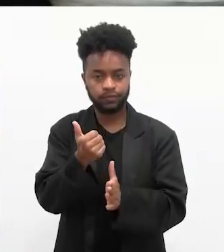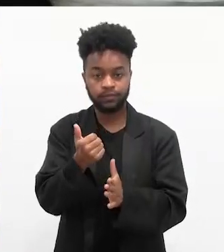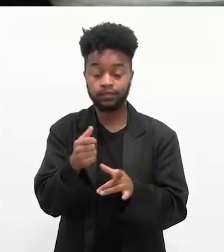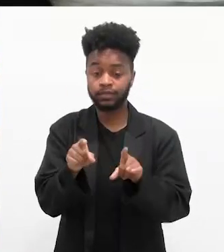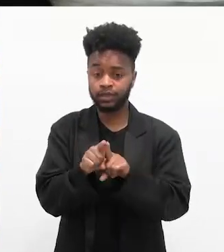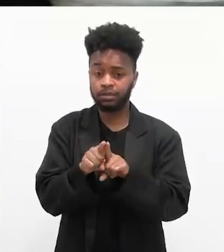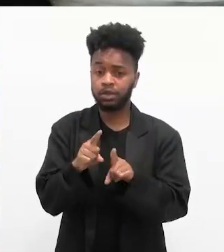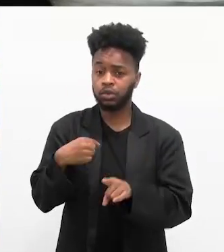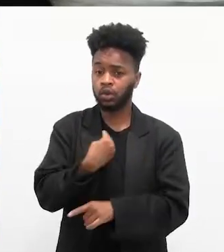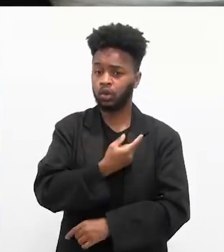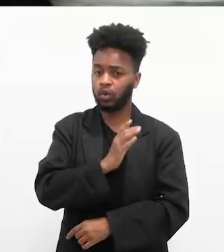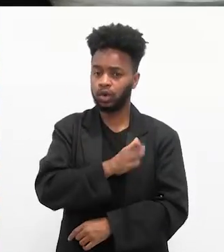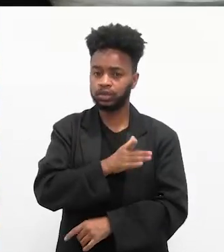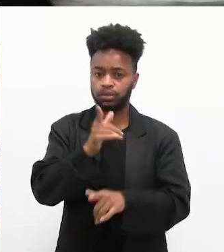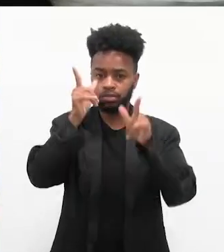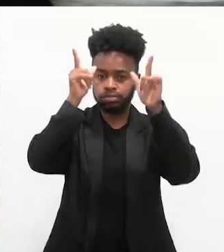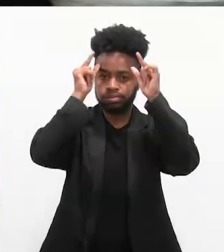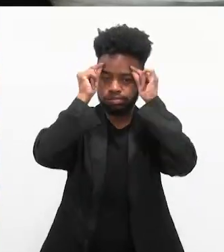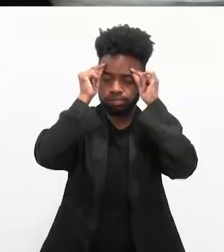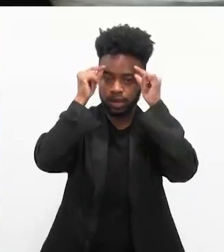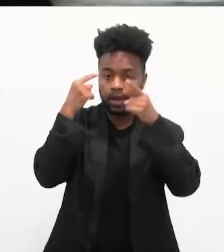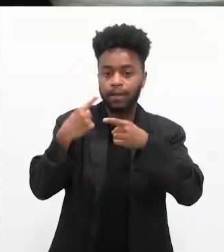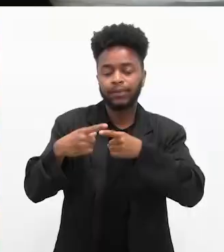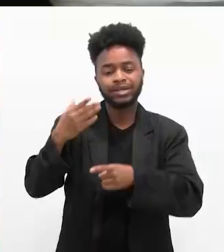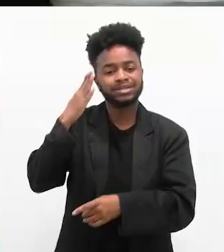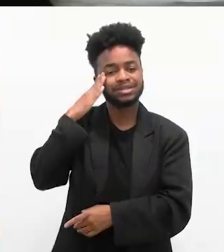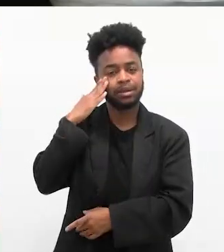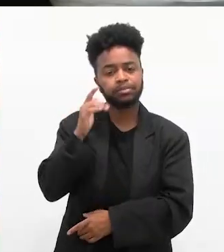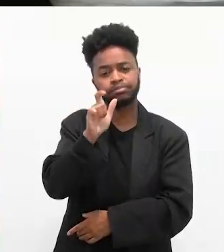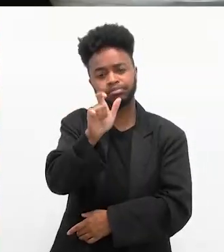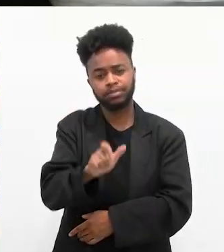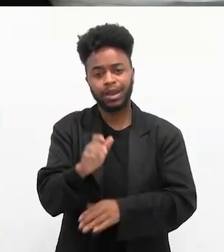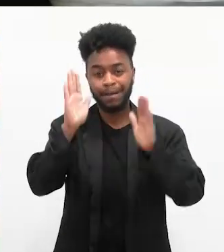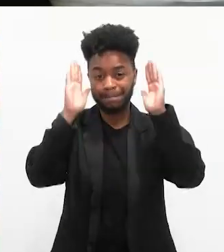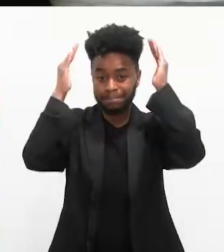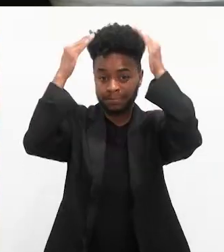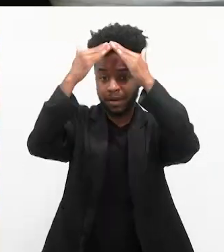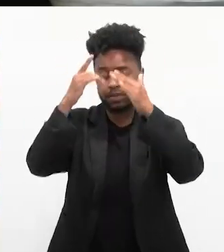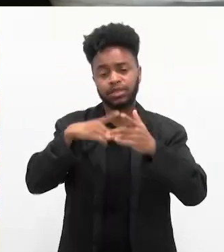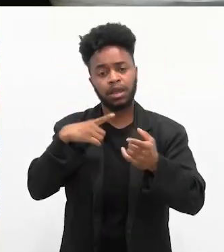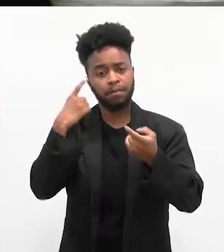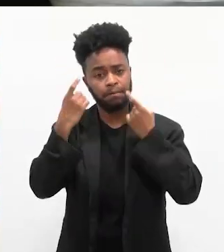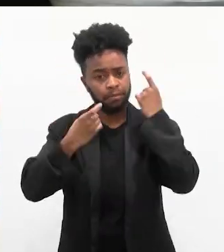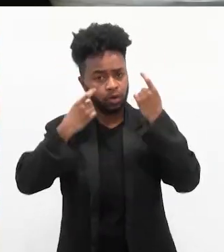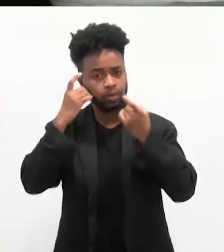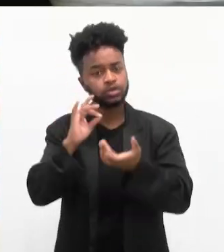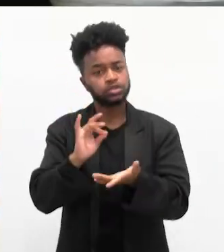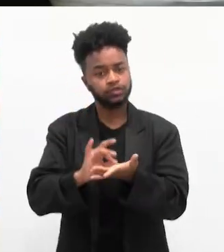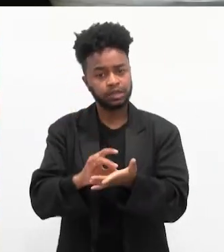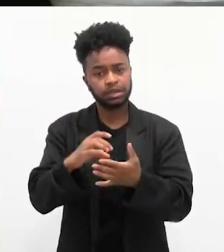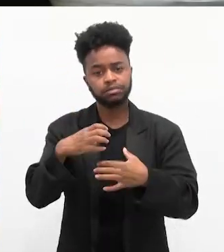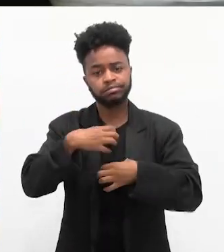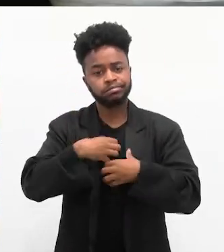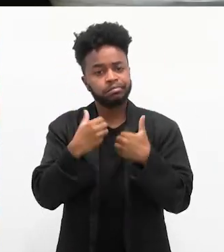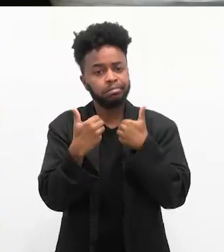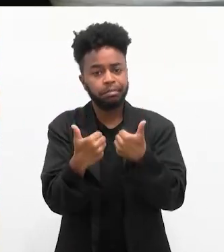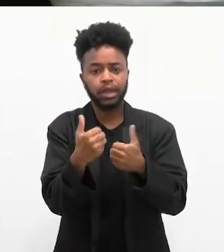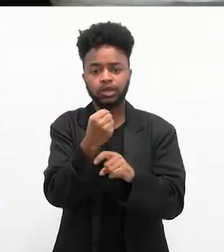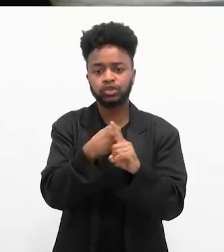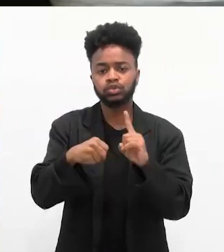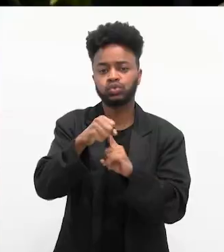o primeiro discurso, e aliviou o nosso coração de saber que é um Papa